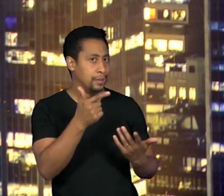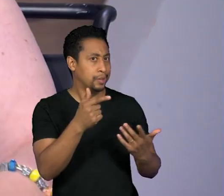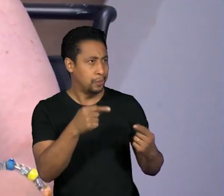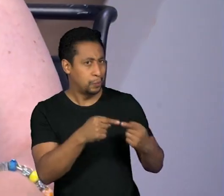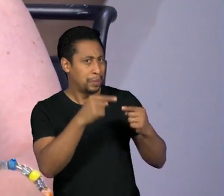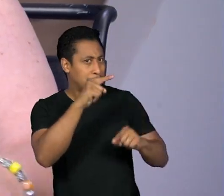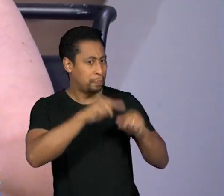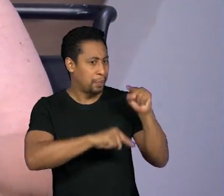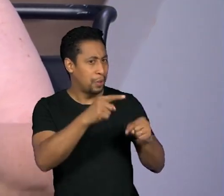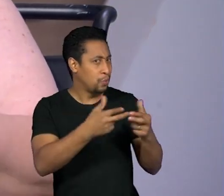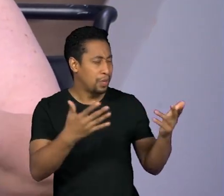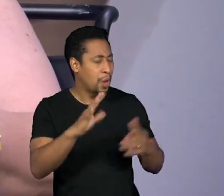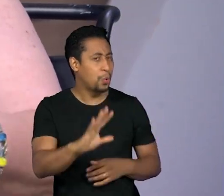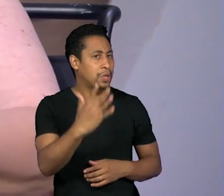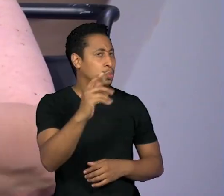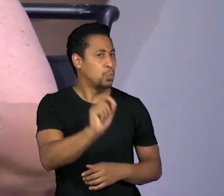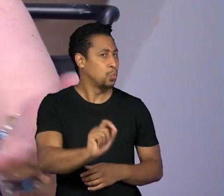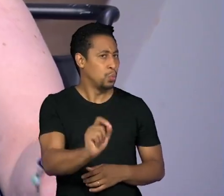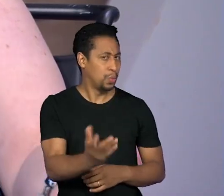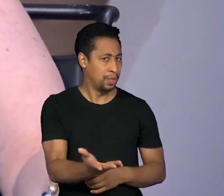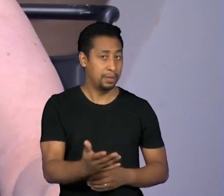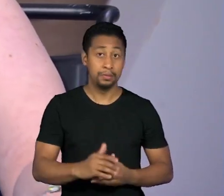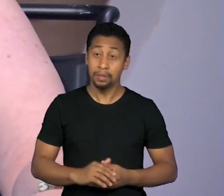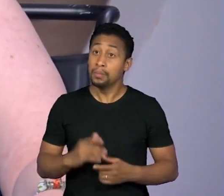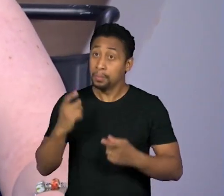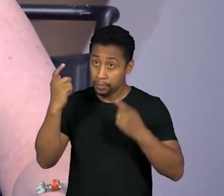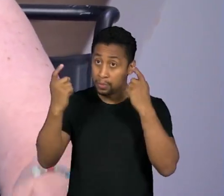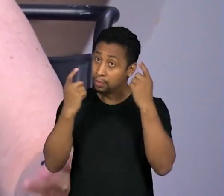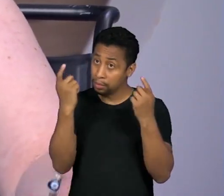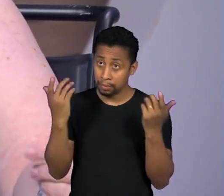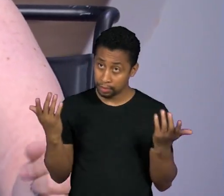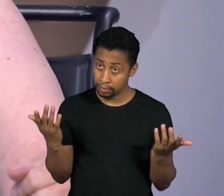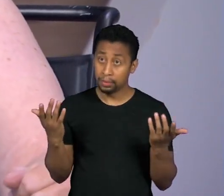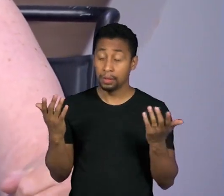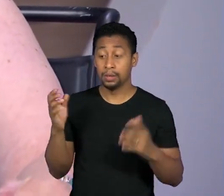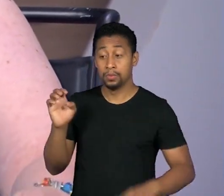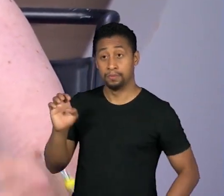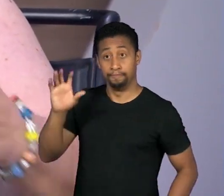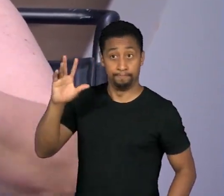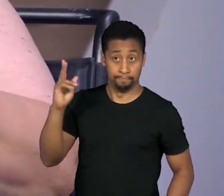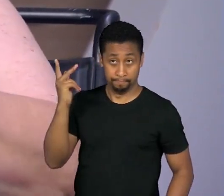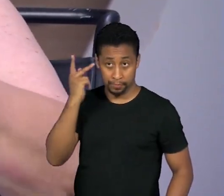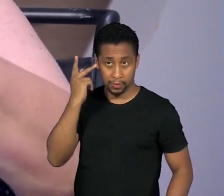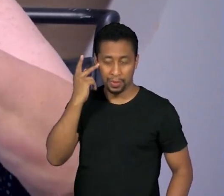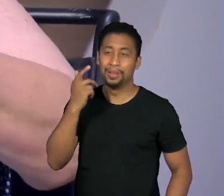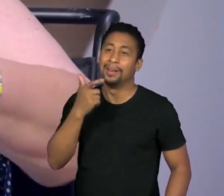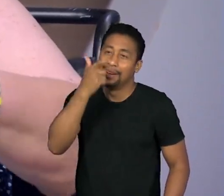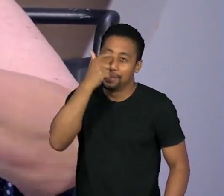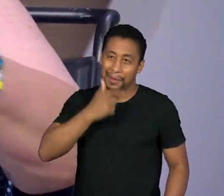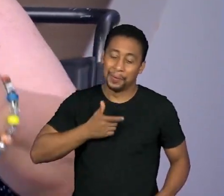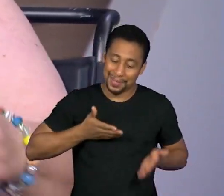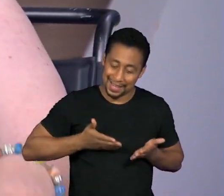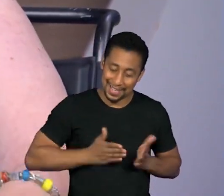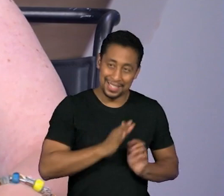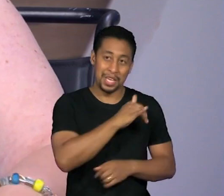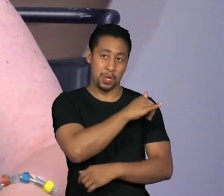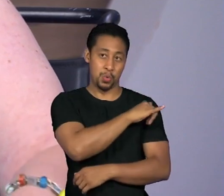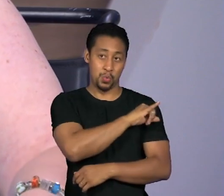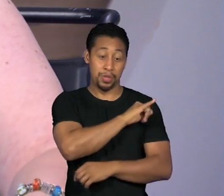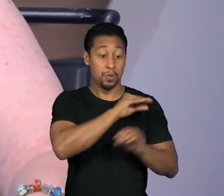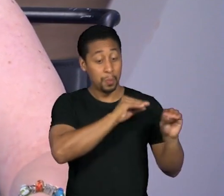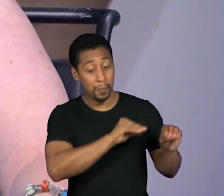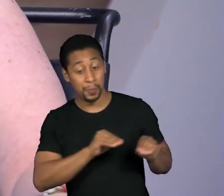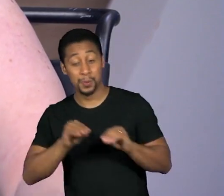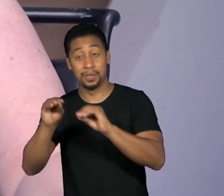professora? Nos preocupa, inclusive agora, no nosso estado aqui de São Paulo, eu sou carioca, mas já me assumi